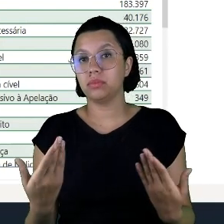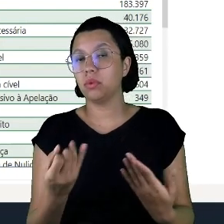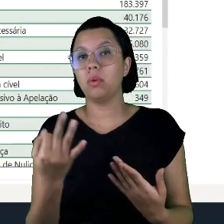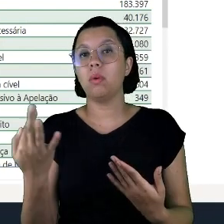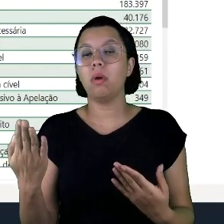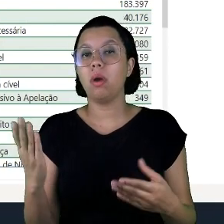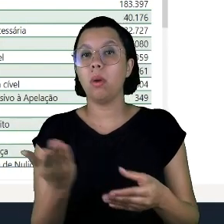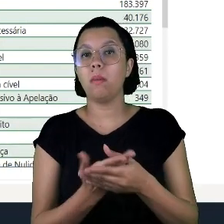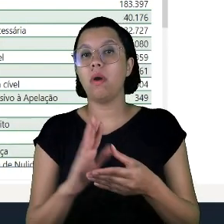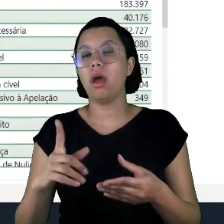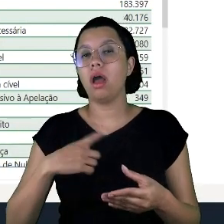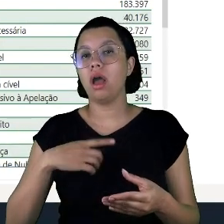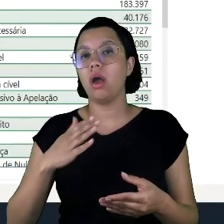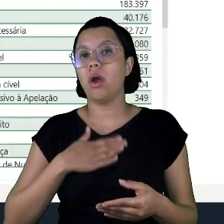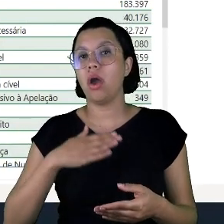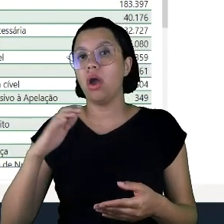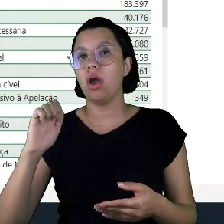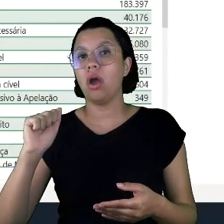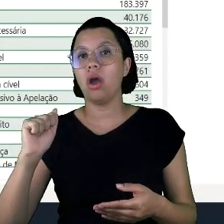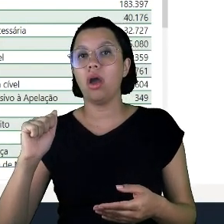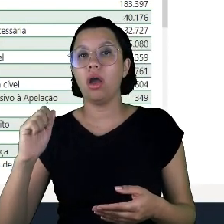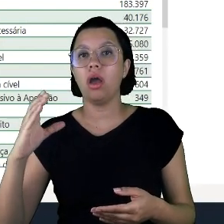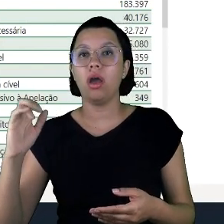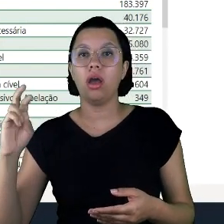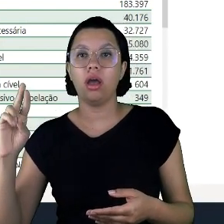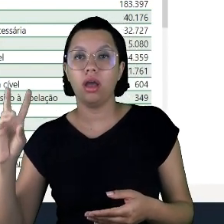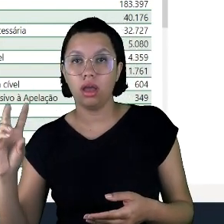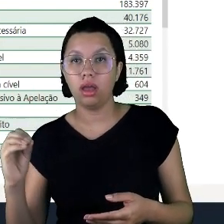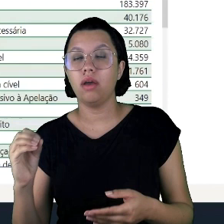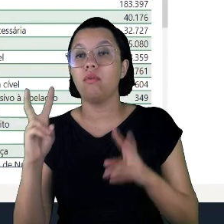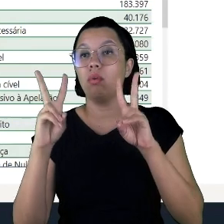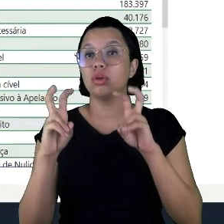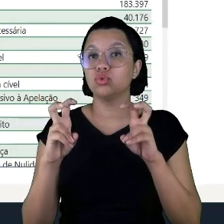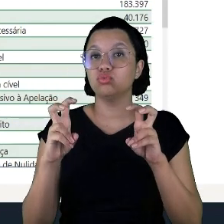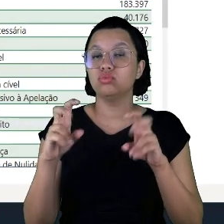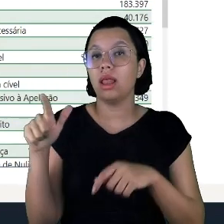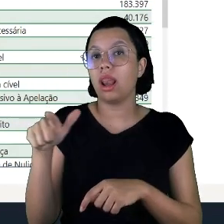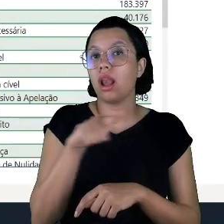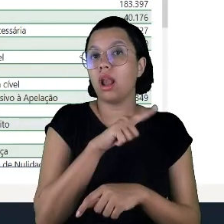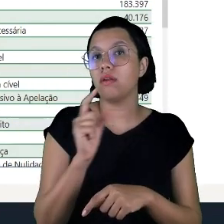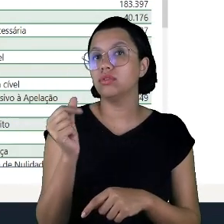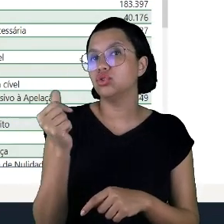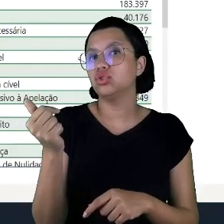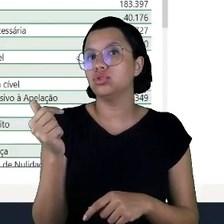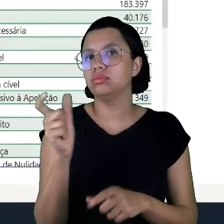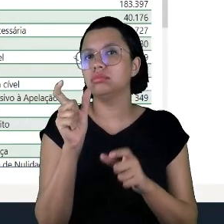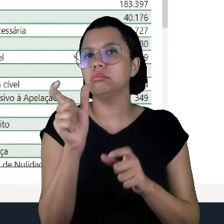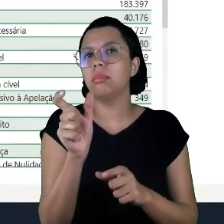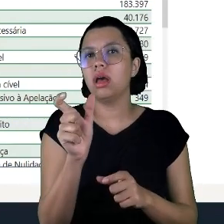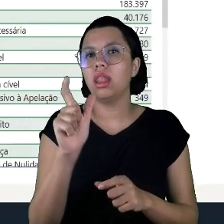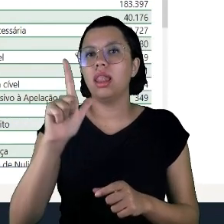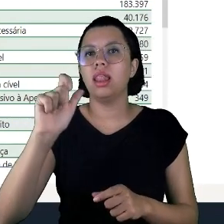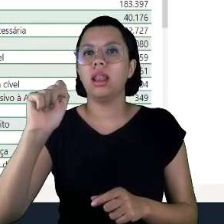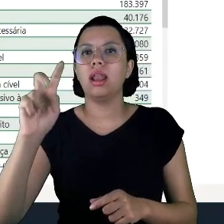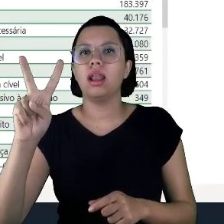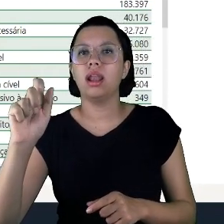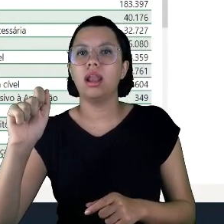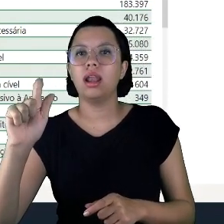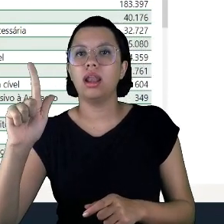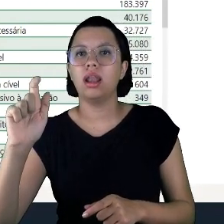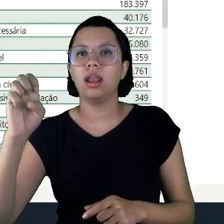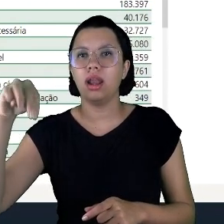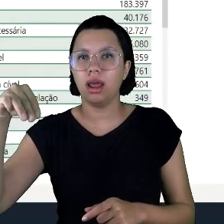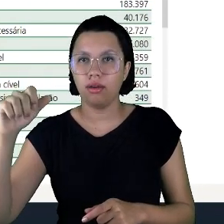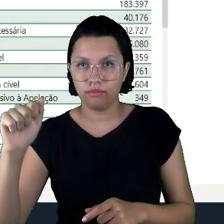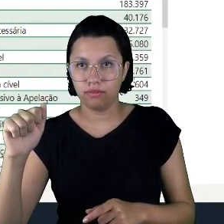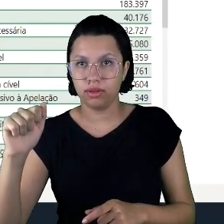vocês. Então, quantos processos eu tenho no meu acervo com o assunto lavagem de dinheiro? Então, selecionando aqui o assunto lavagem, pode vir